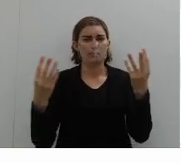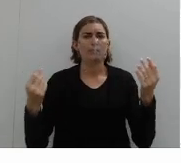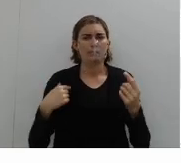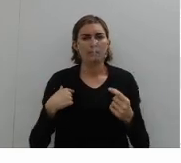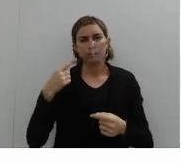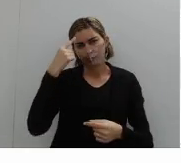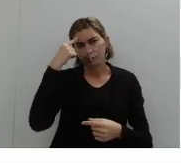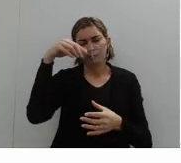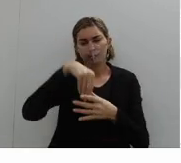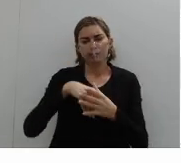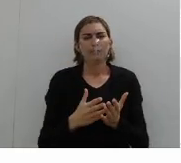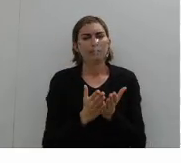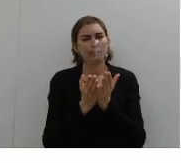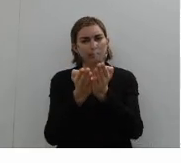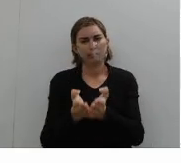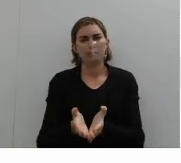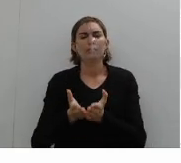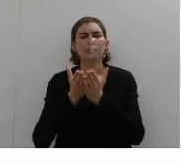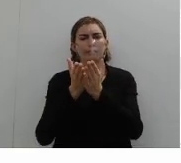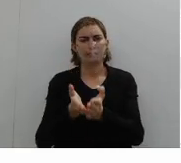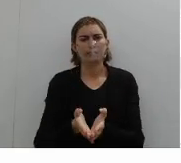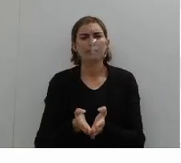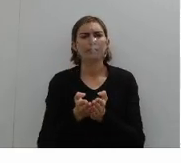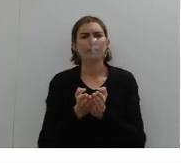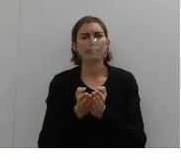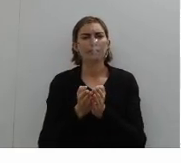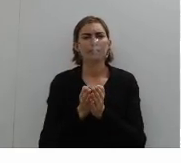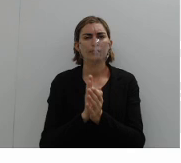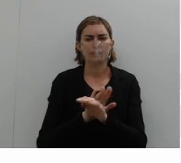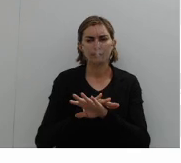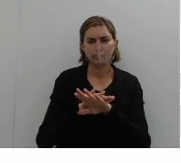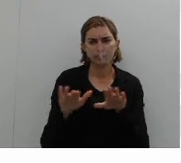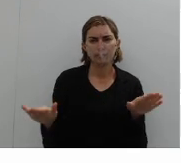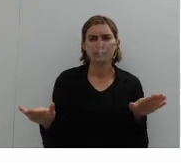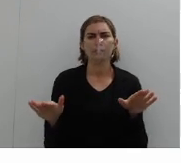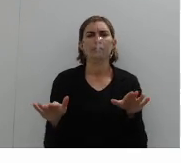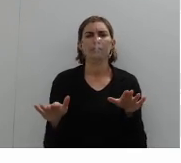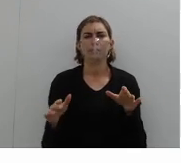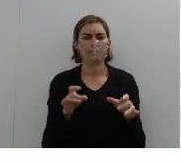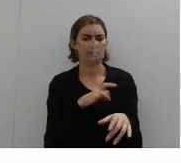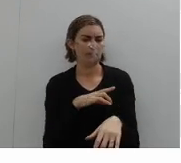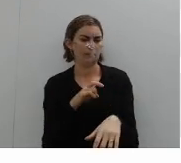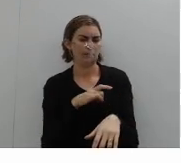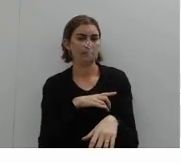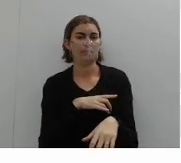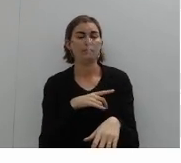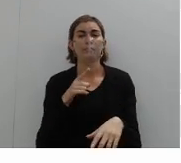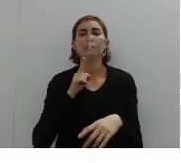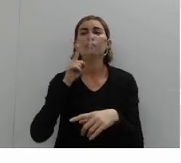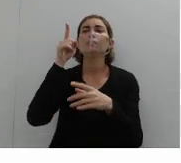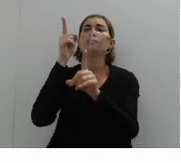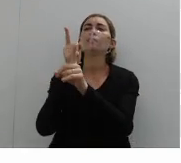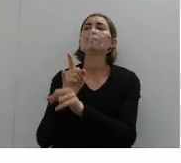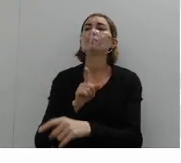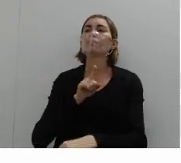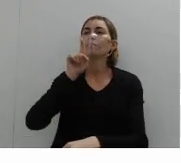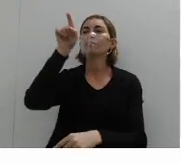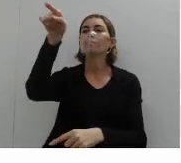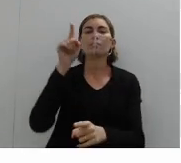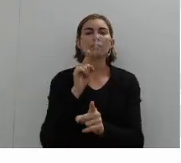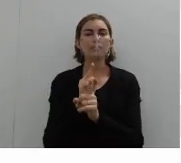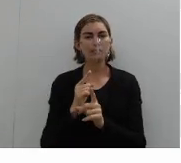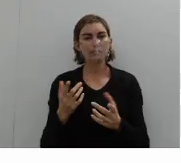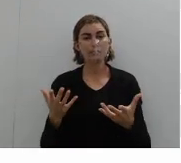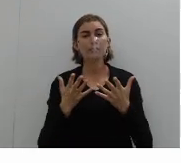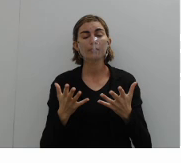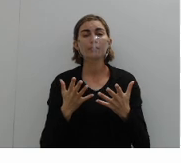dentro daquelas embarcações para acabar mesmo com o medo do que eles iam encontrar. Então, eles